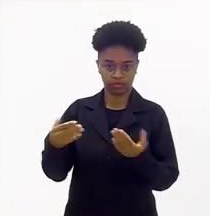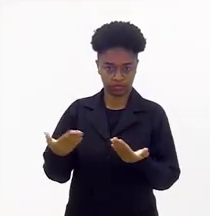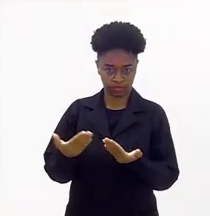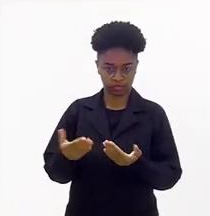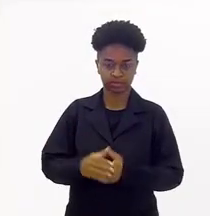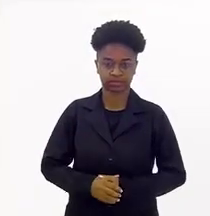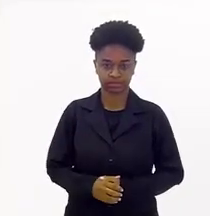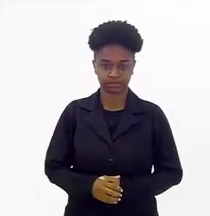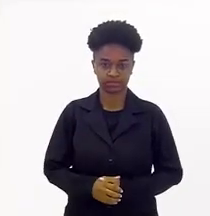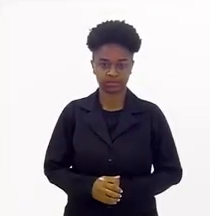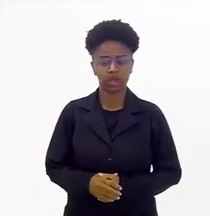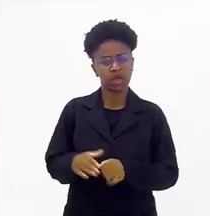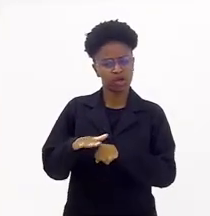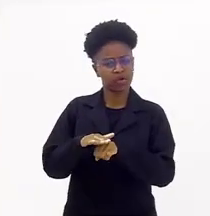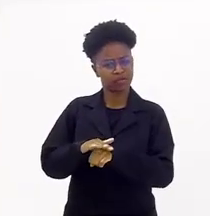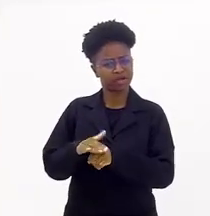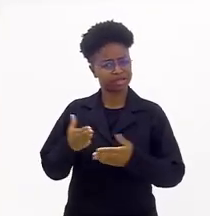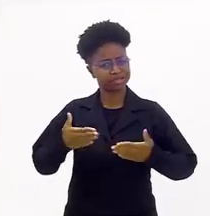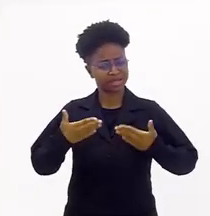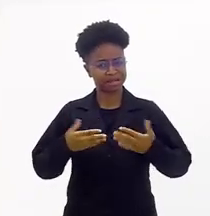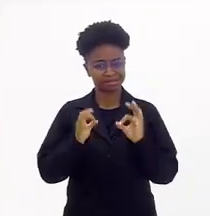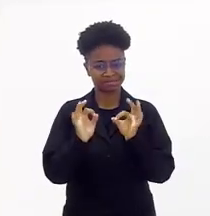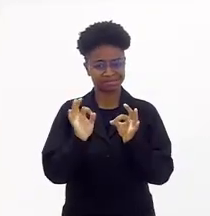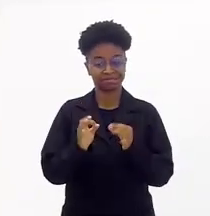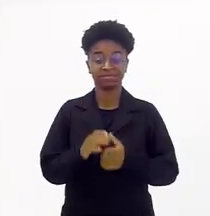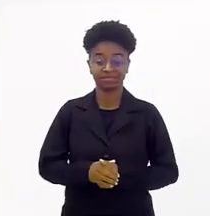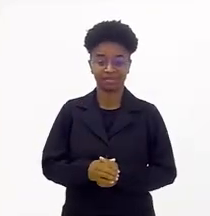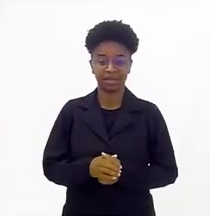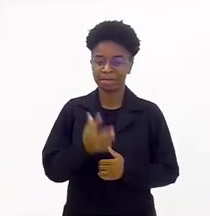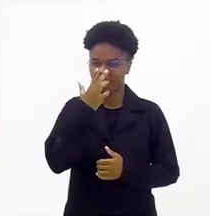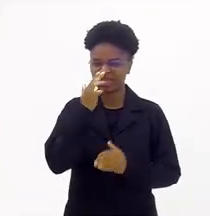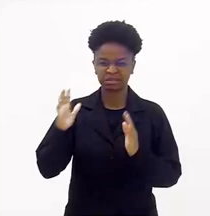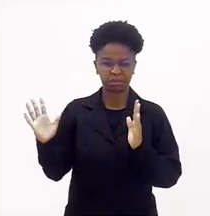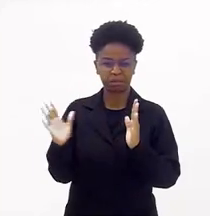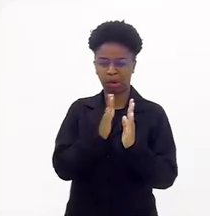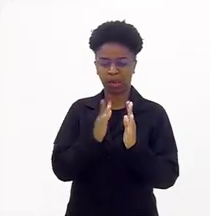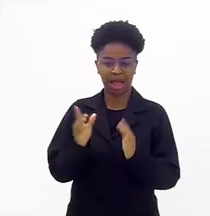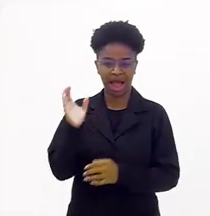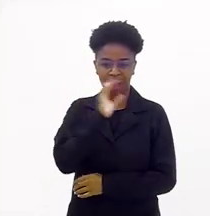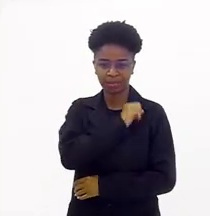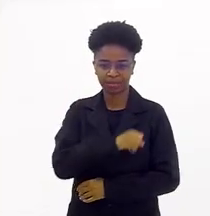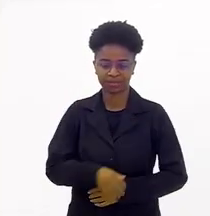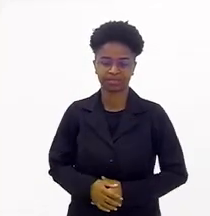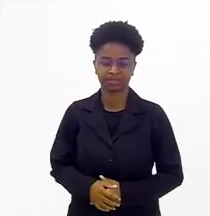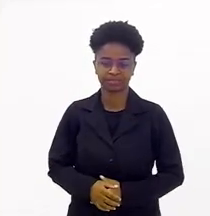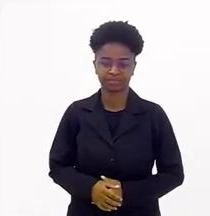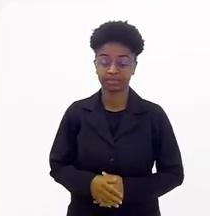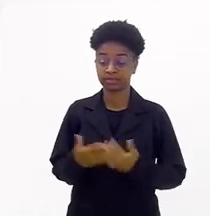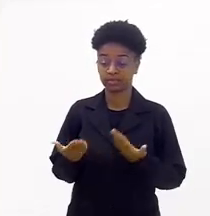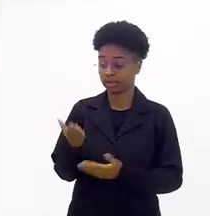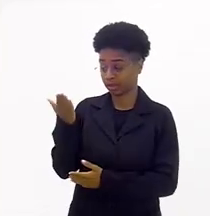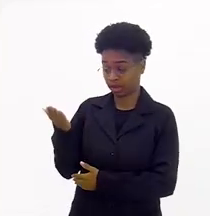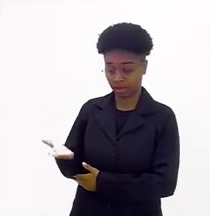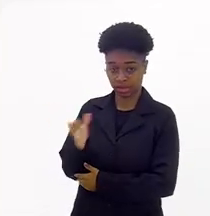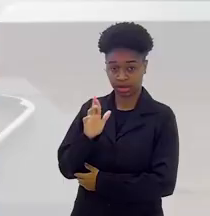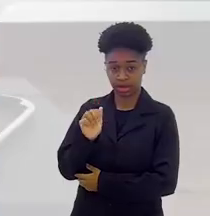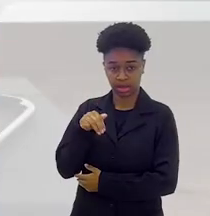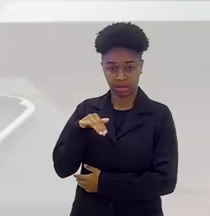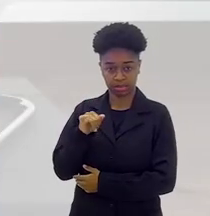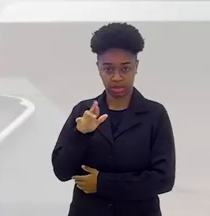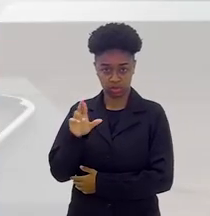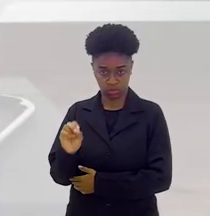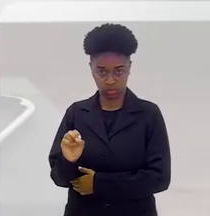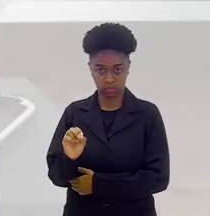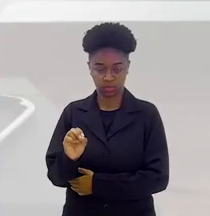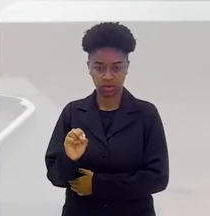voltamos. Conversa animada, gente. É assim. O programa passa muito rápido. Ramiro,